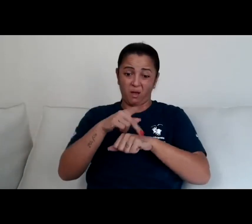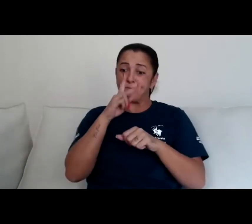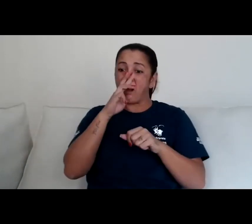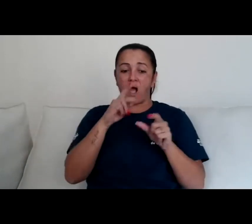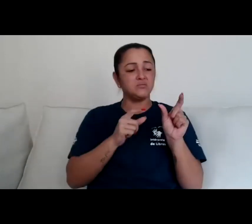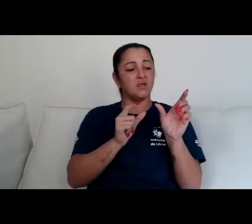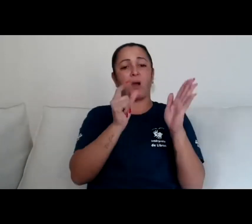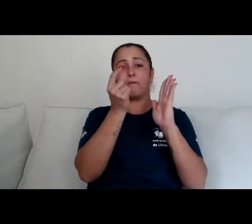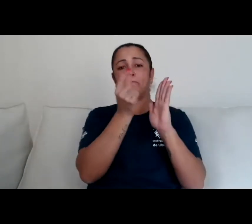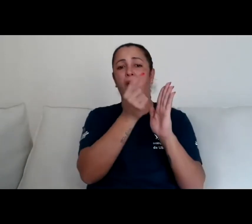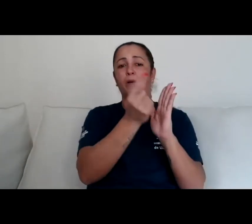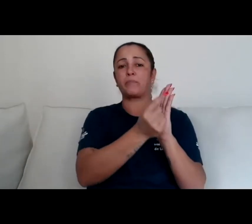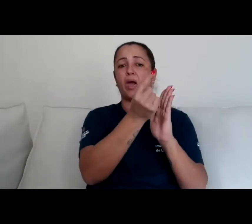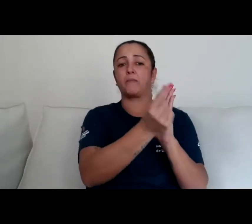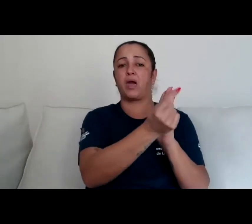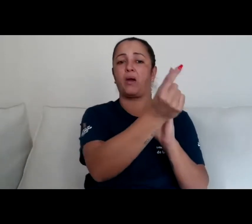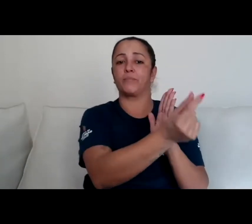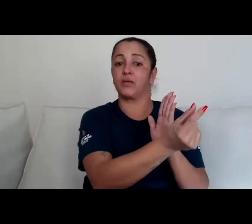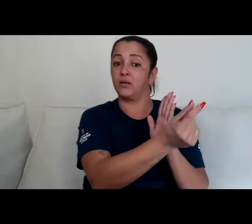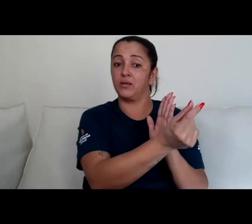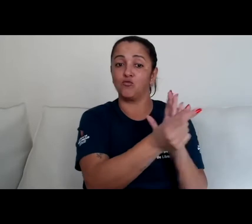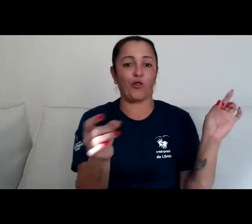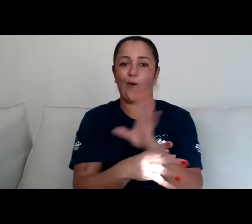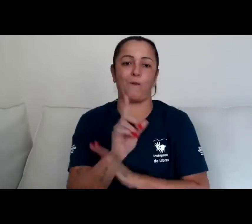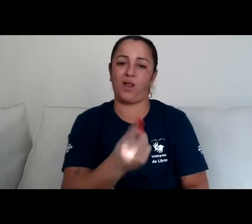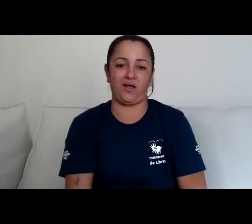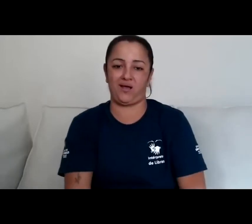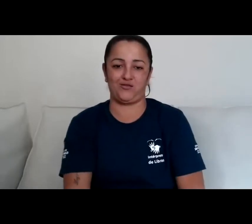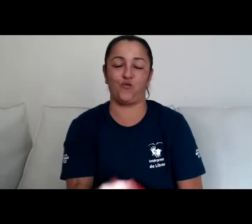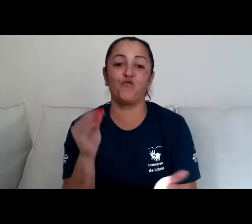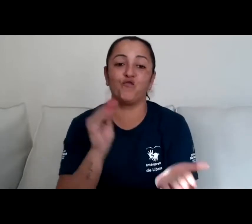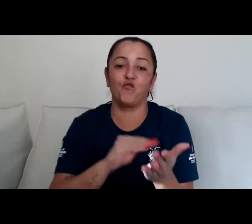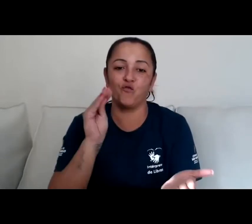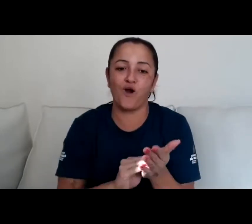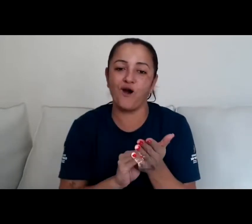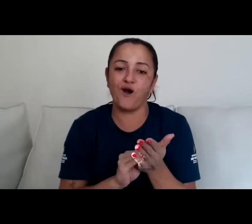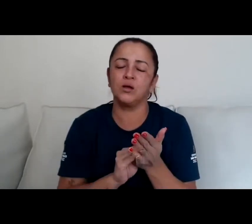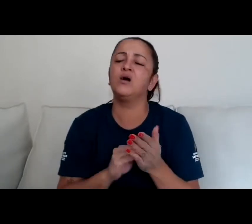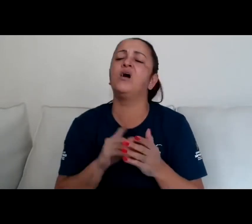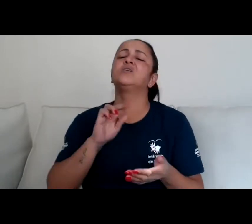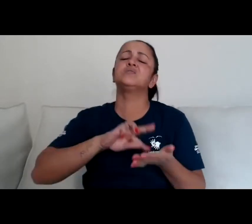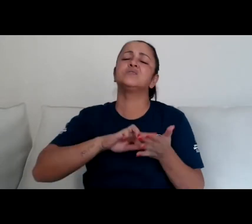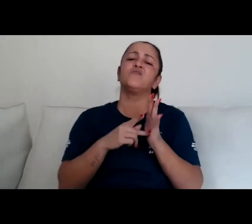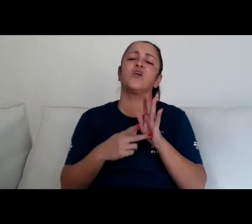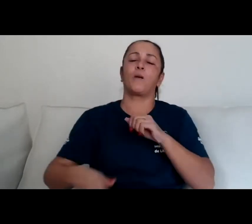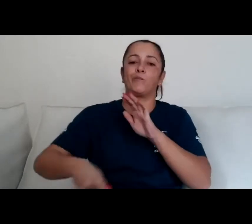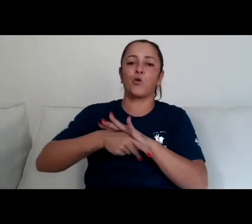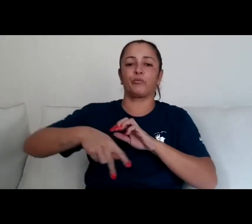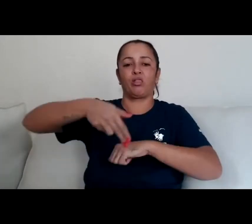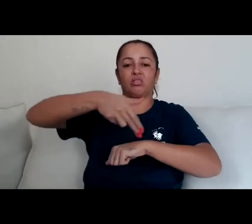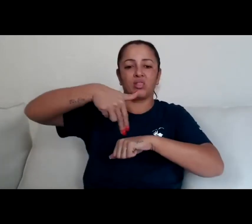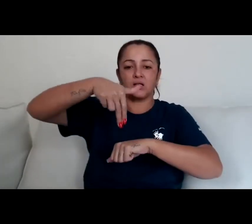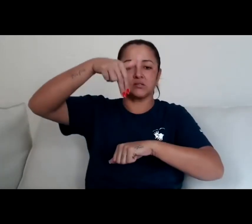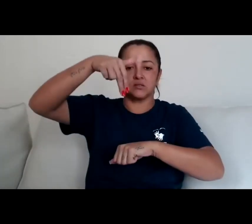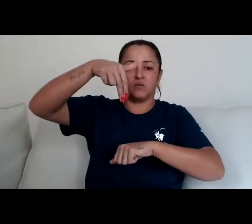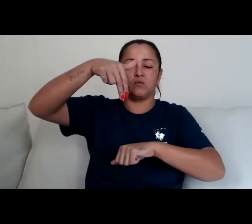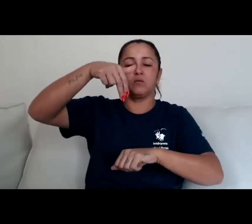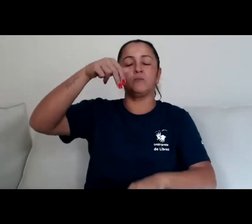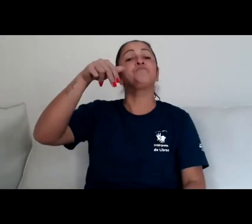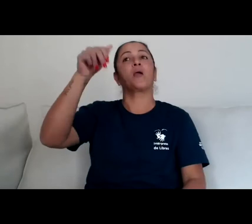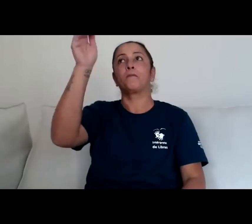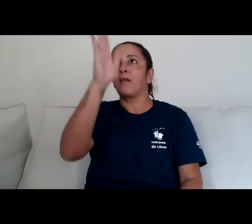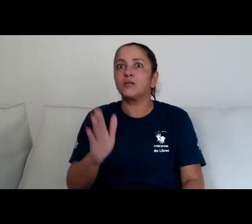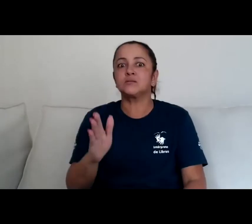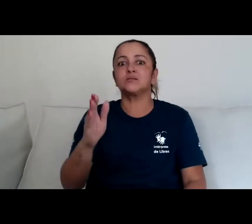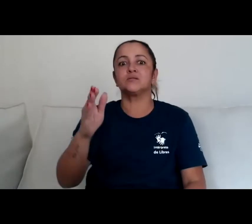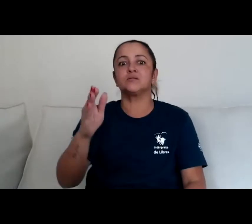nação incompleta. Então é importante a gente pensar que nação é essa incompleta que nós estamos lendo, que nós não